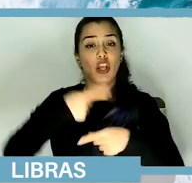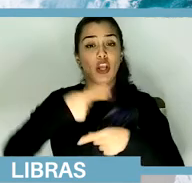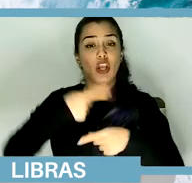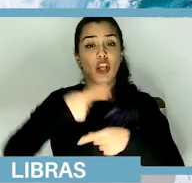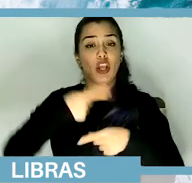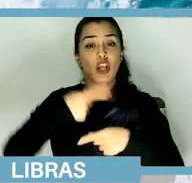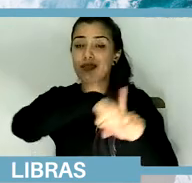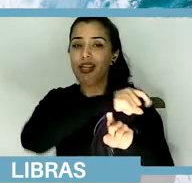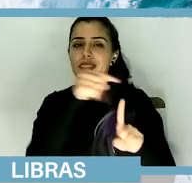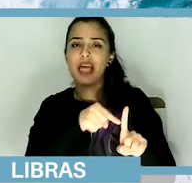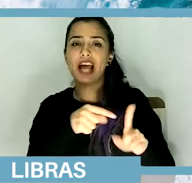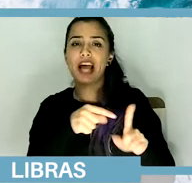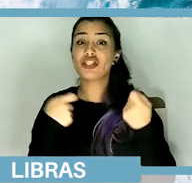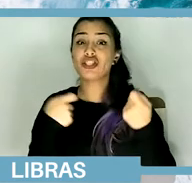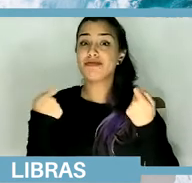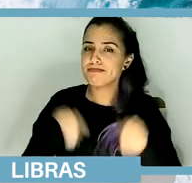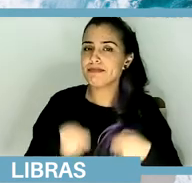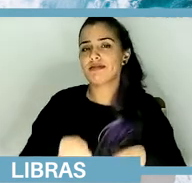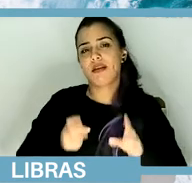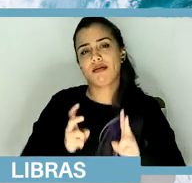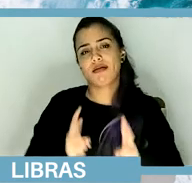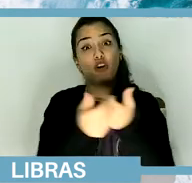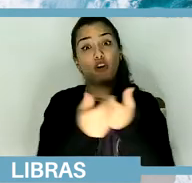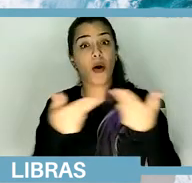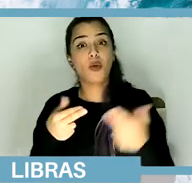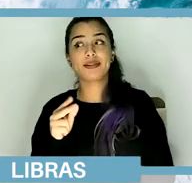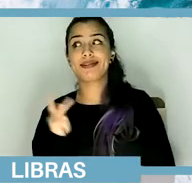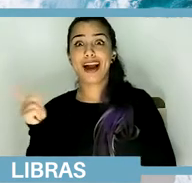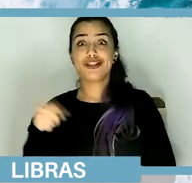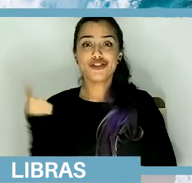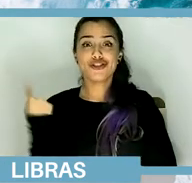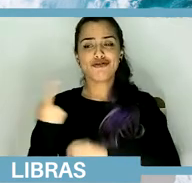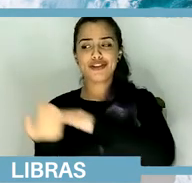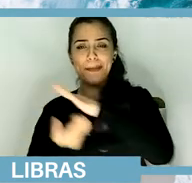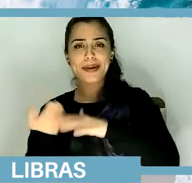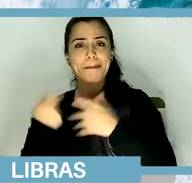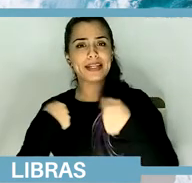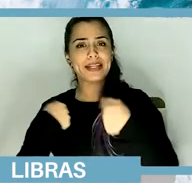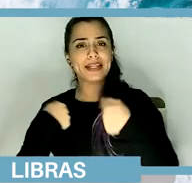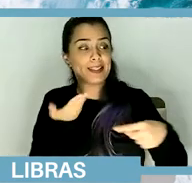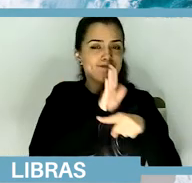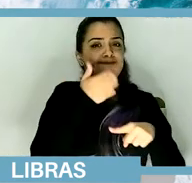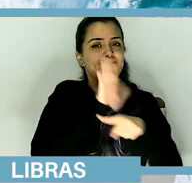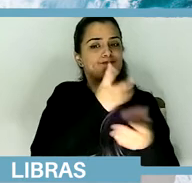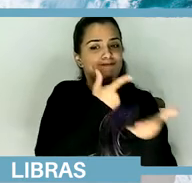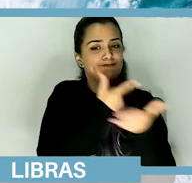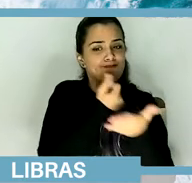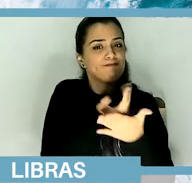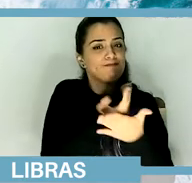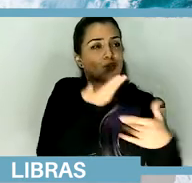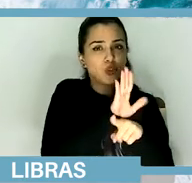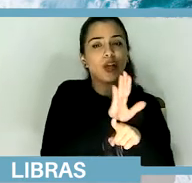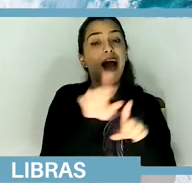né? Empreender é resolver um problema. E a outra coisa é que empreender também é estar o tempo todo pronta para